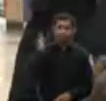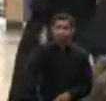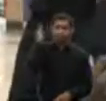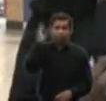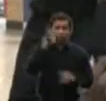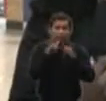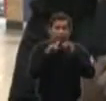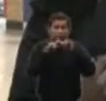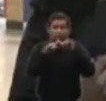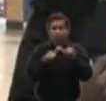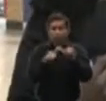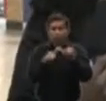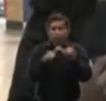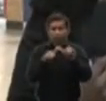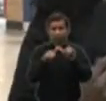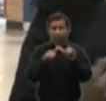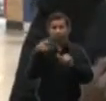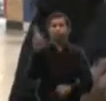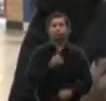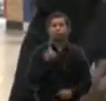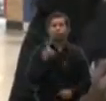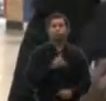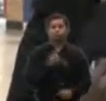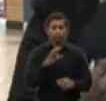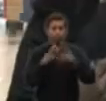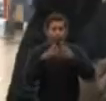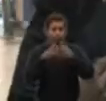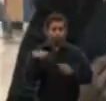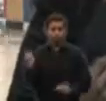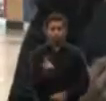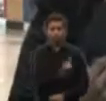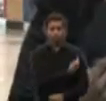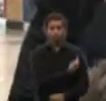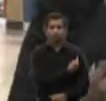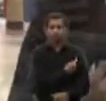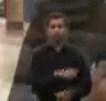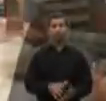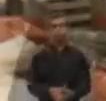Isso é informação para quem de direito, para todos nós.